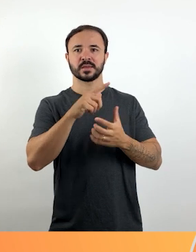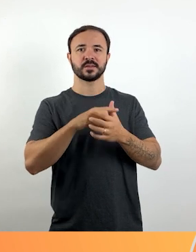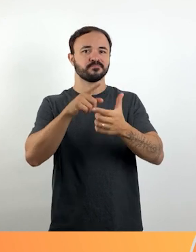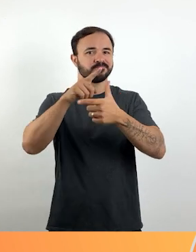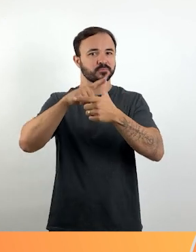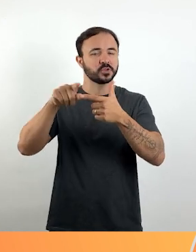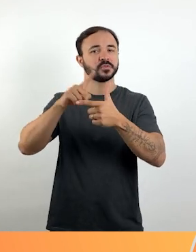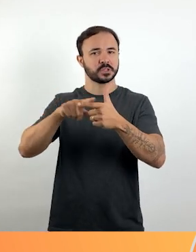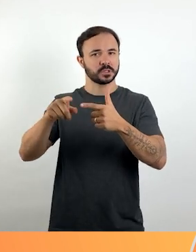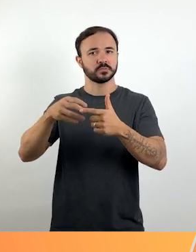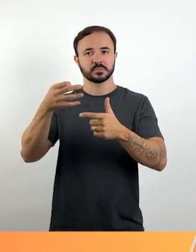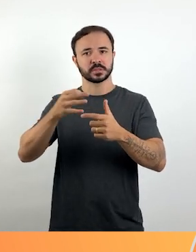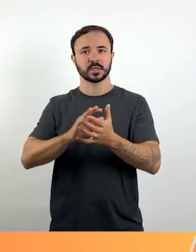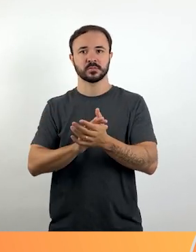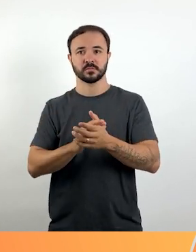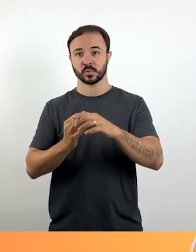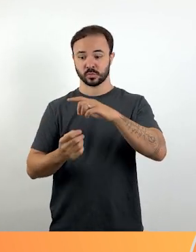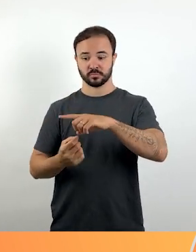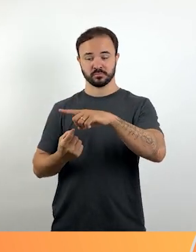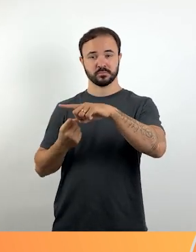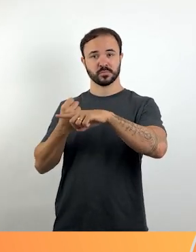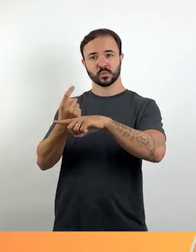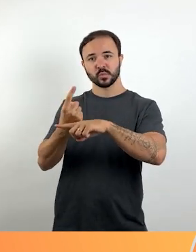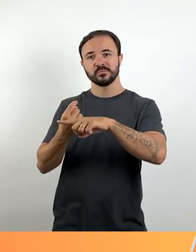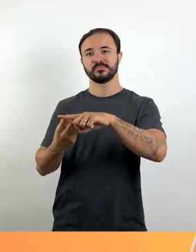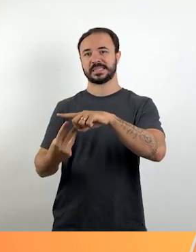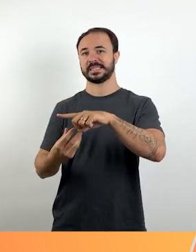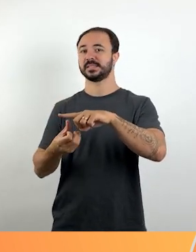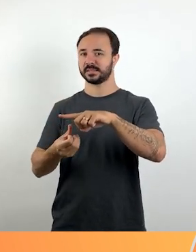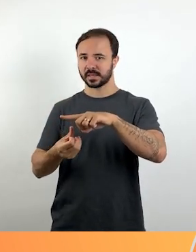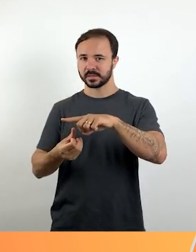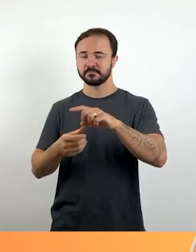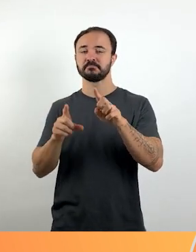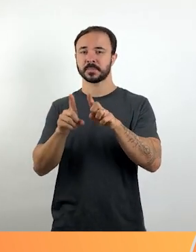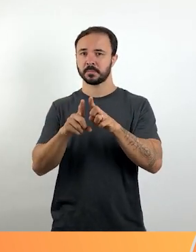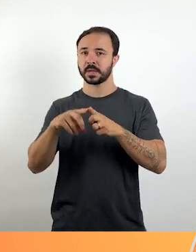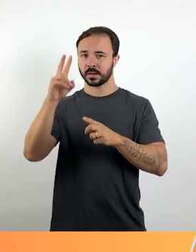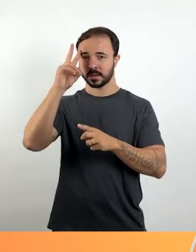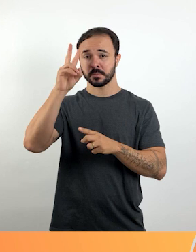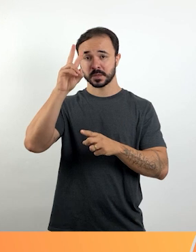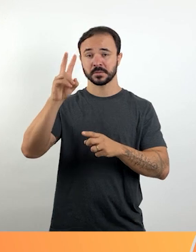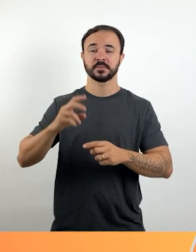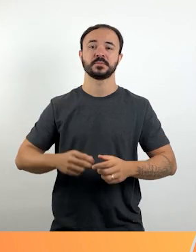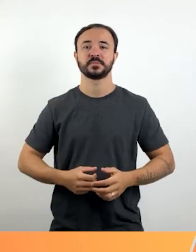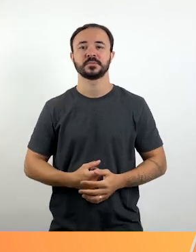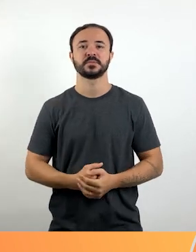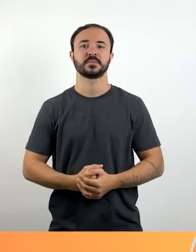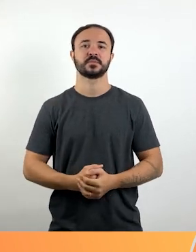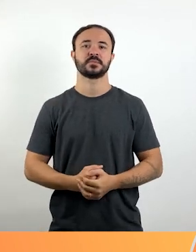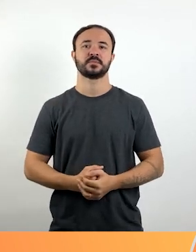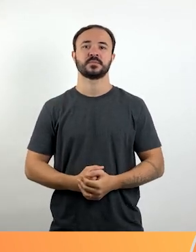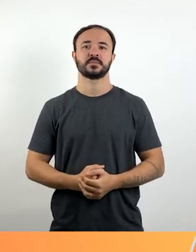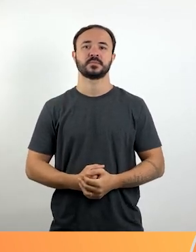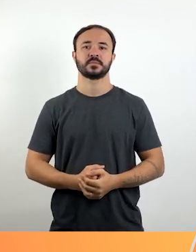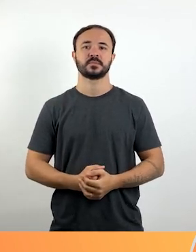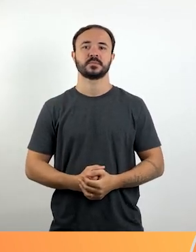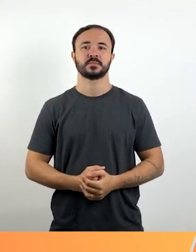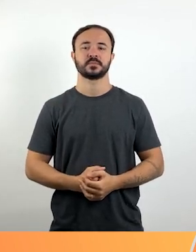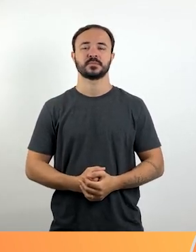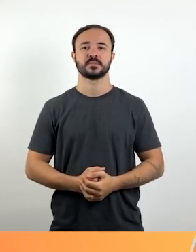ela é a divisão, está sendo dividido por 1 sobre 36. Deixa eu melhorar esse símbolo aqui